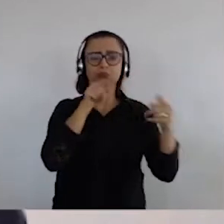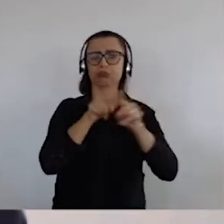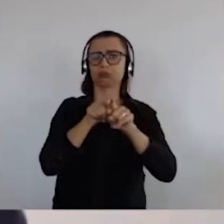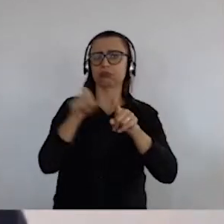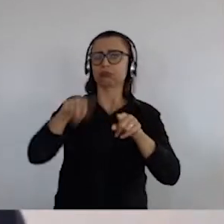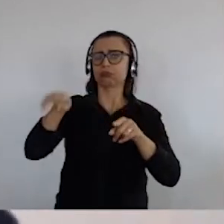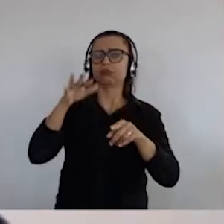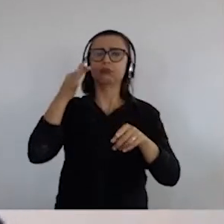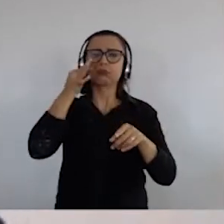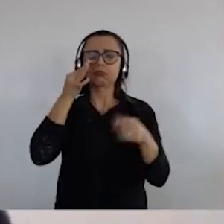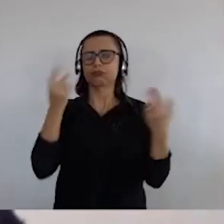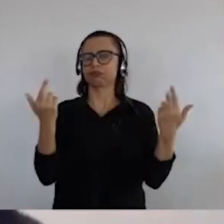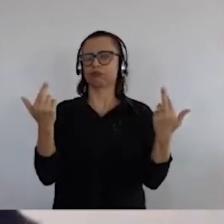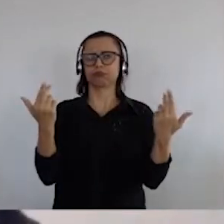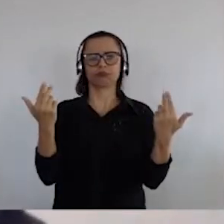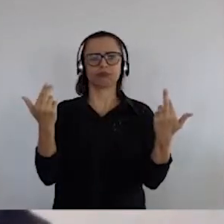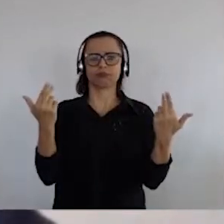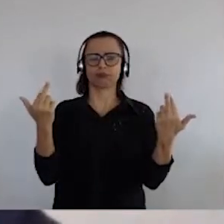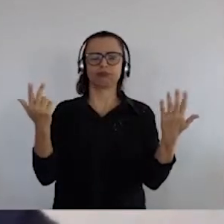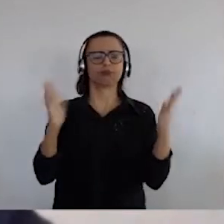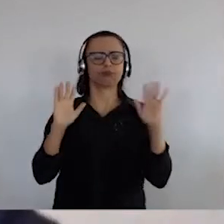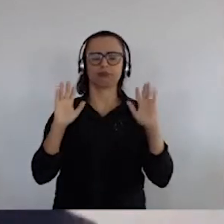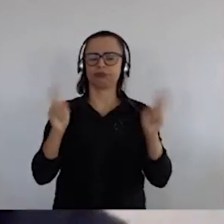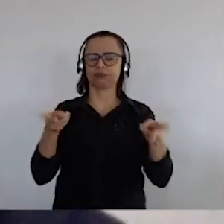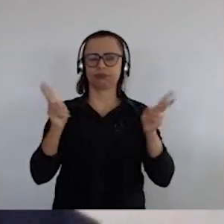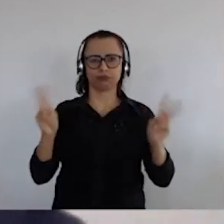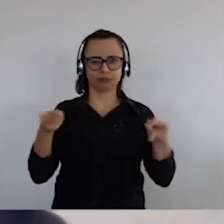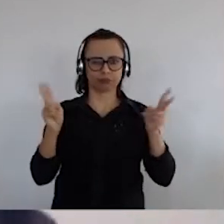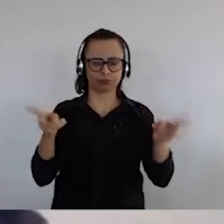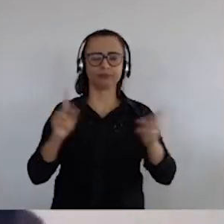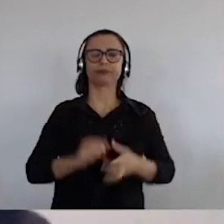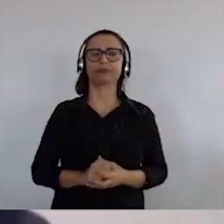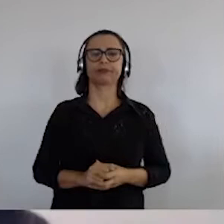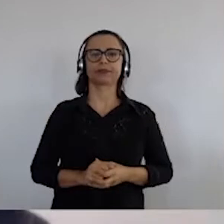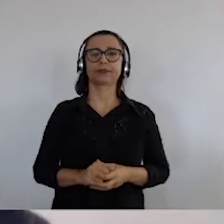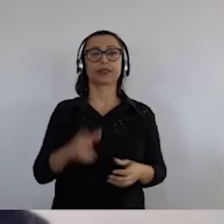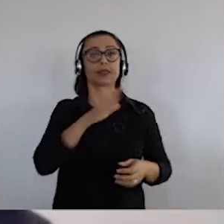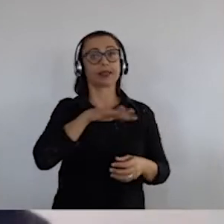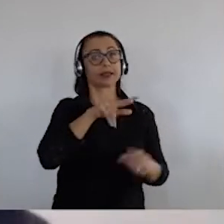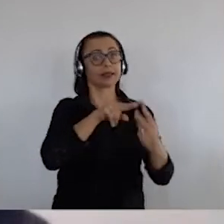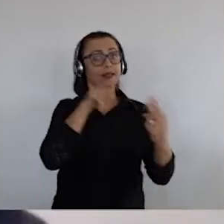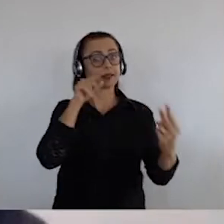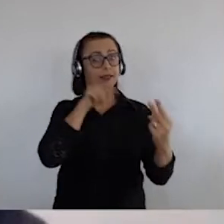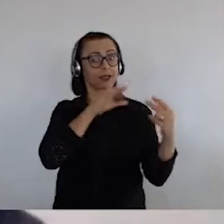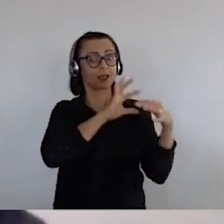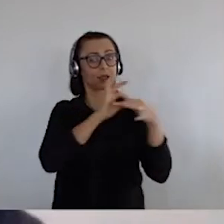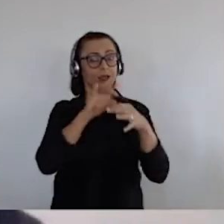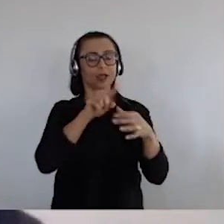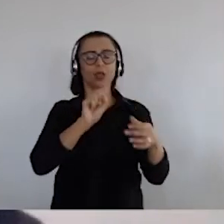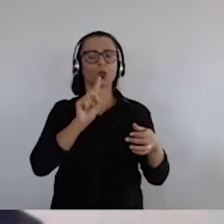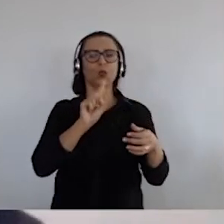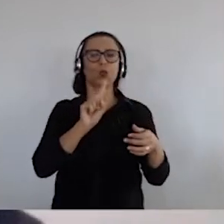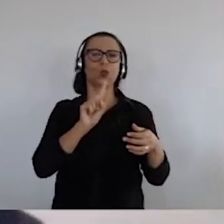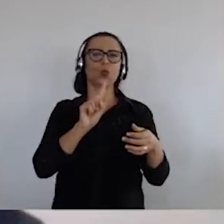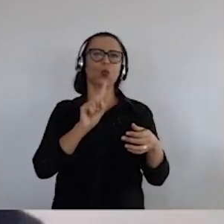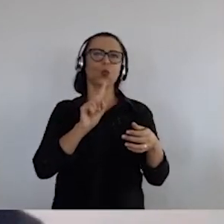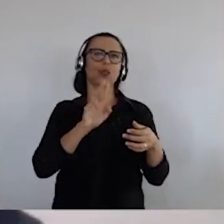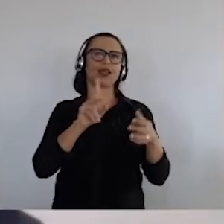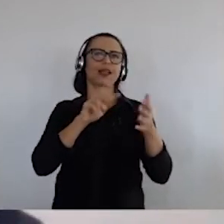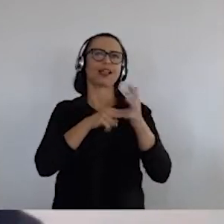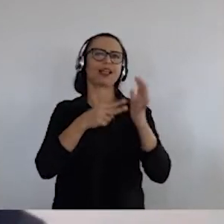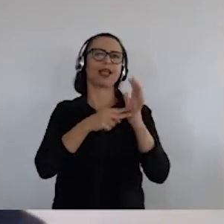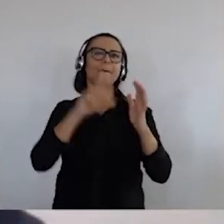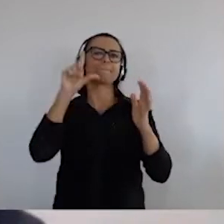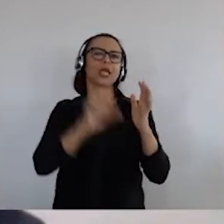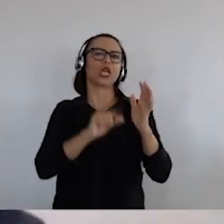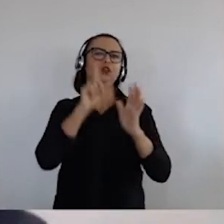socorrem também no plano virtual. A dizer que o plano virtual não pode significar redução dos